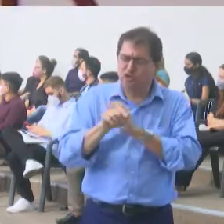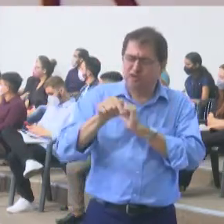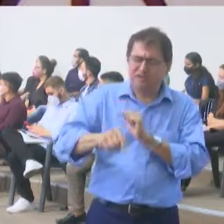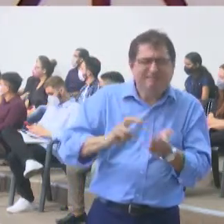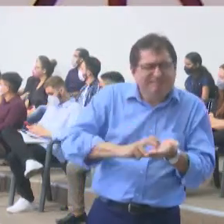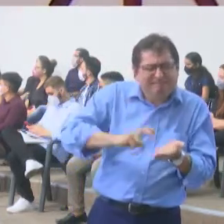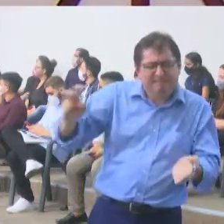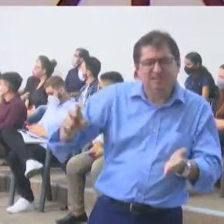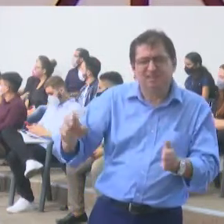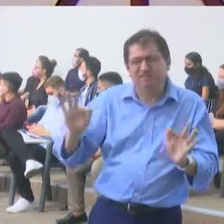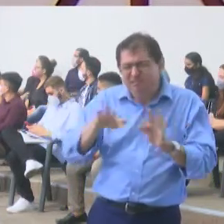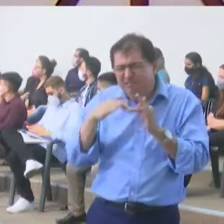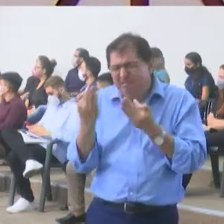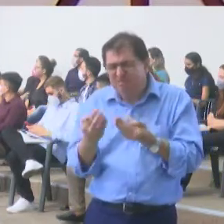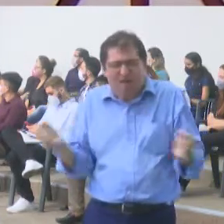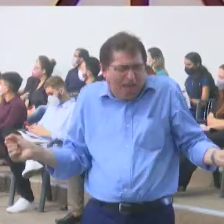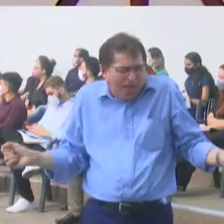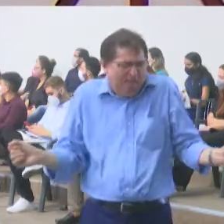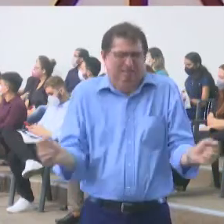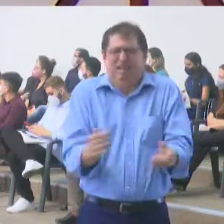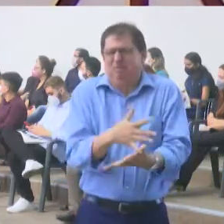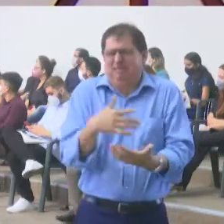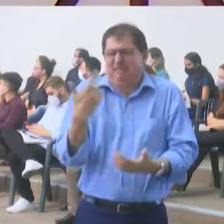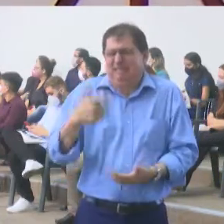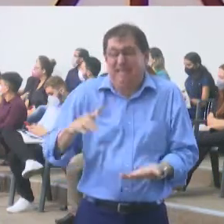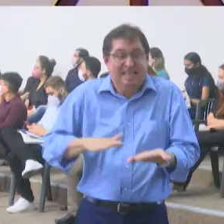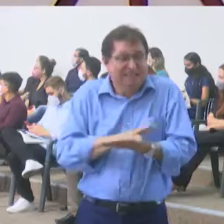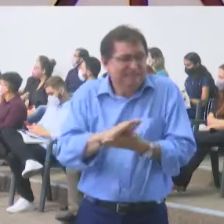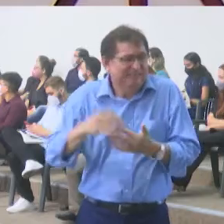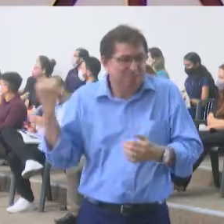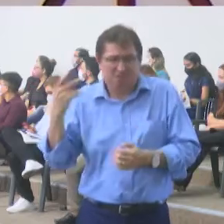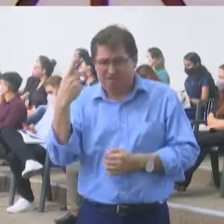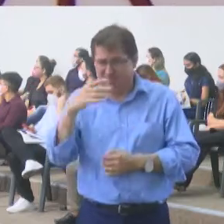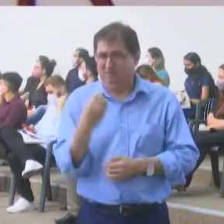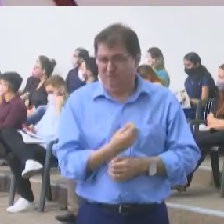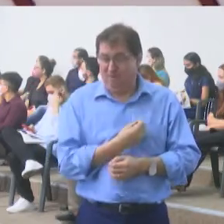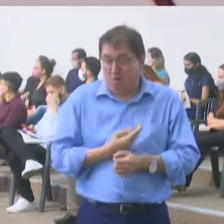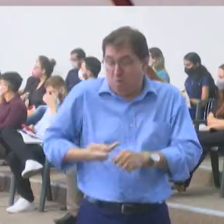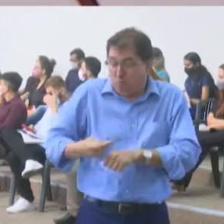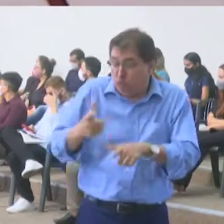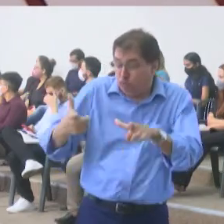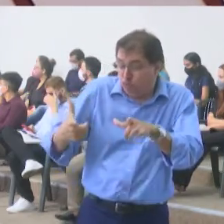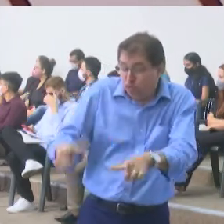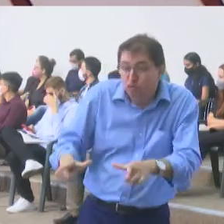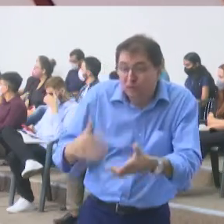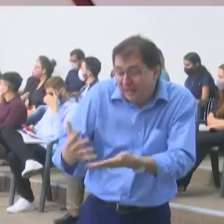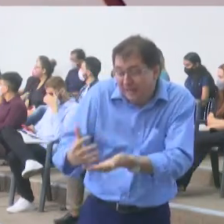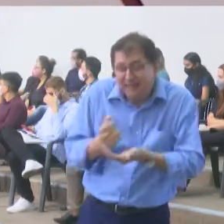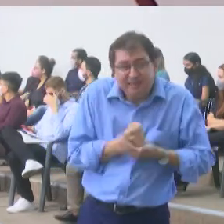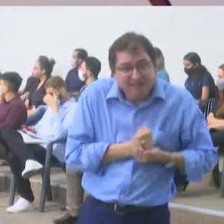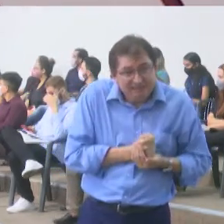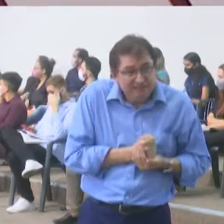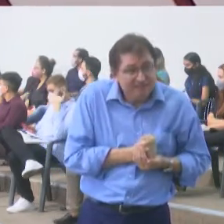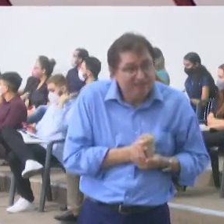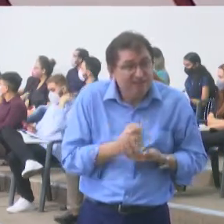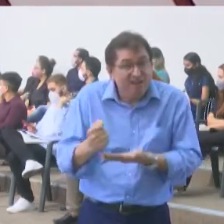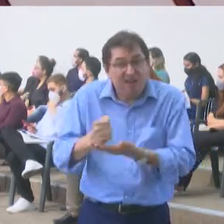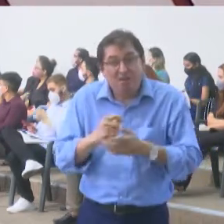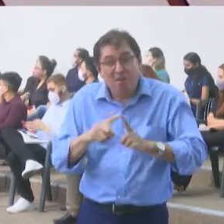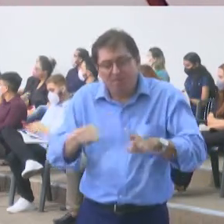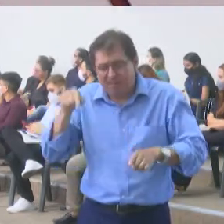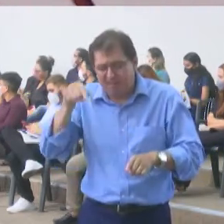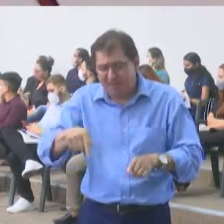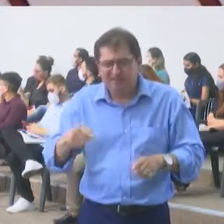sua família está destroçada, toda quebrada, e você não sabe aonde procurar resgate. Você chegou ao lugar certo, porque aqui nós servimos um